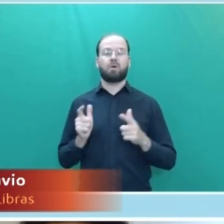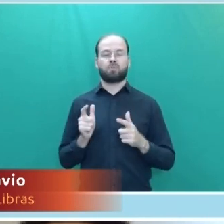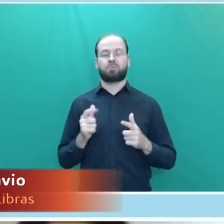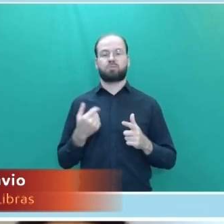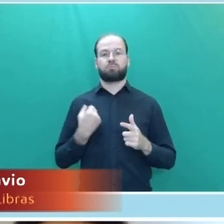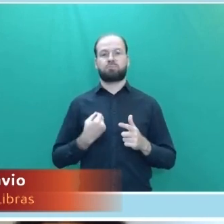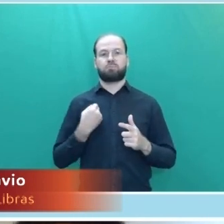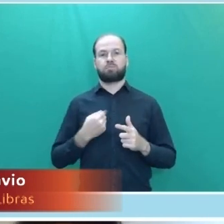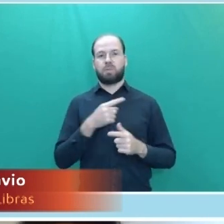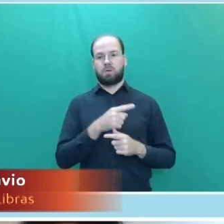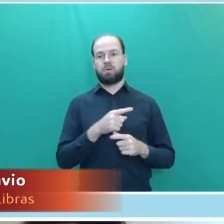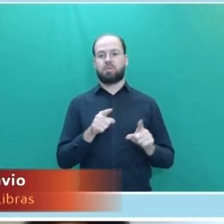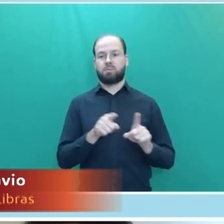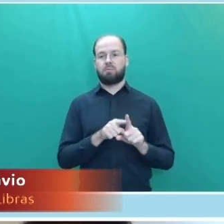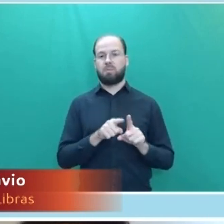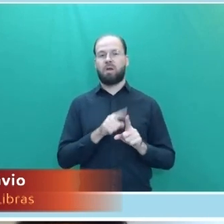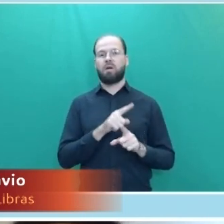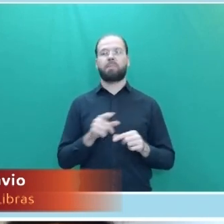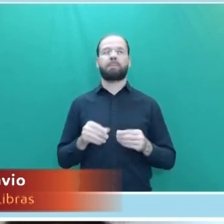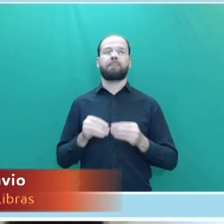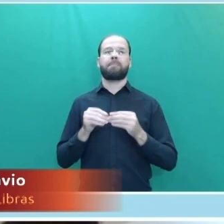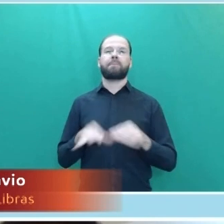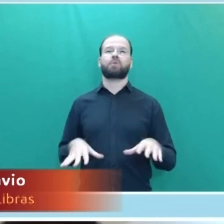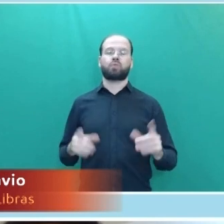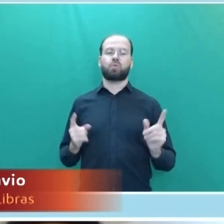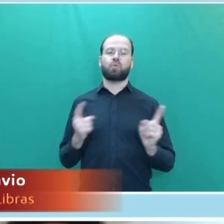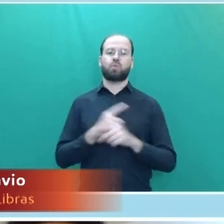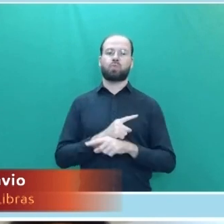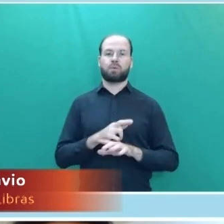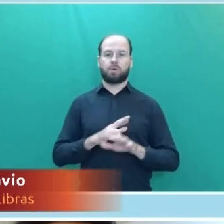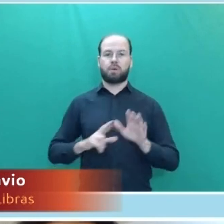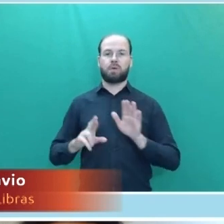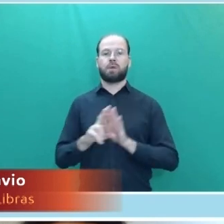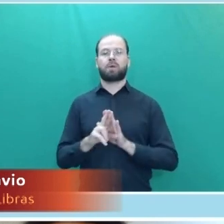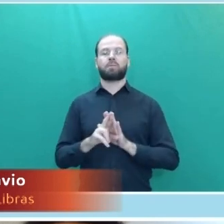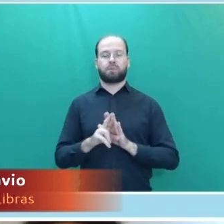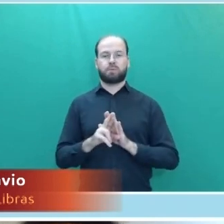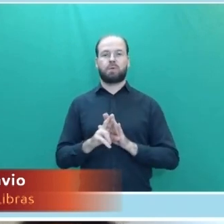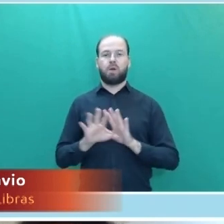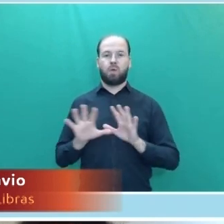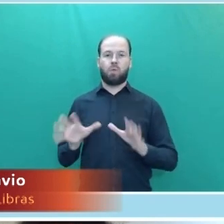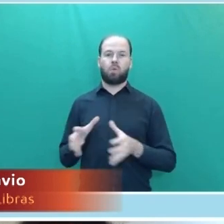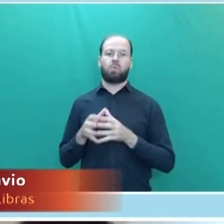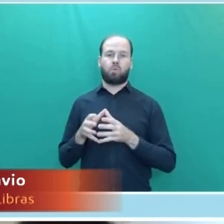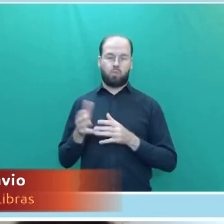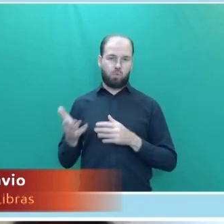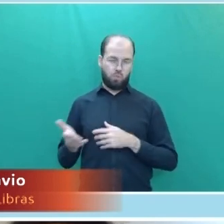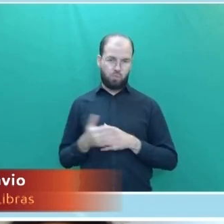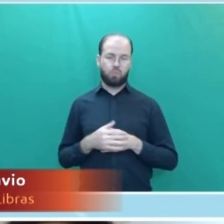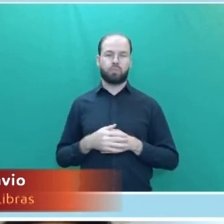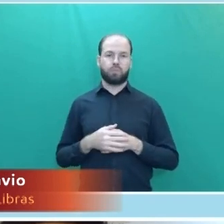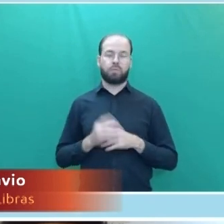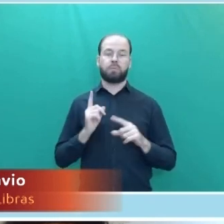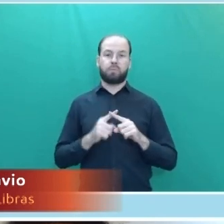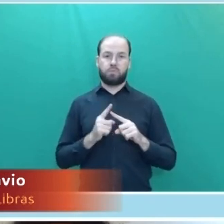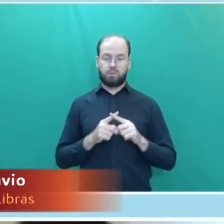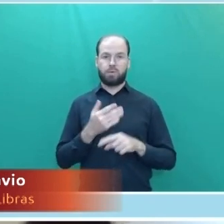ele também depõe um pouco contra a representação daquele grupo, né? Porque,